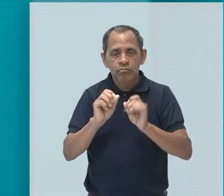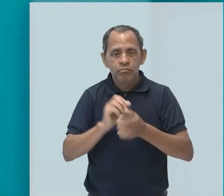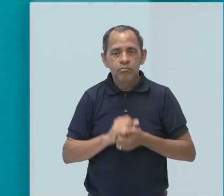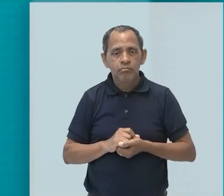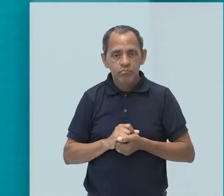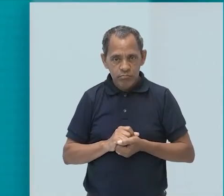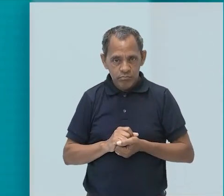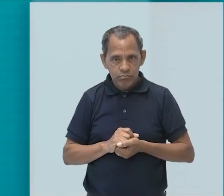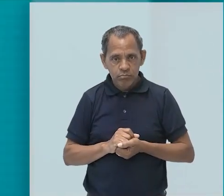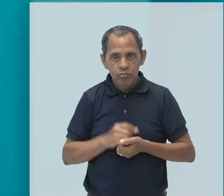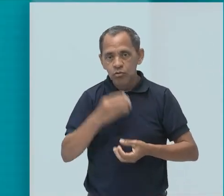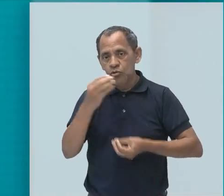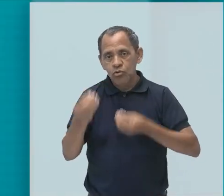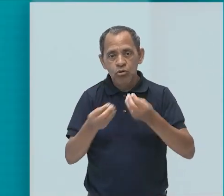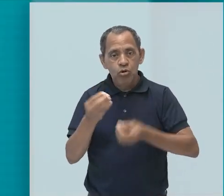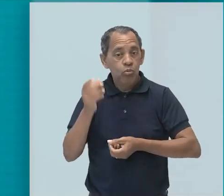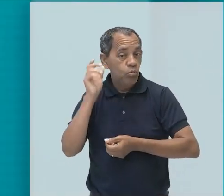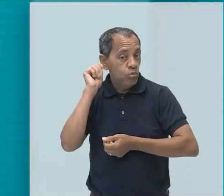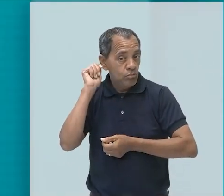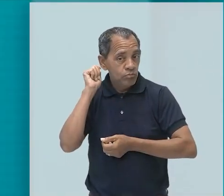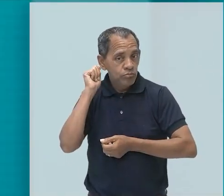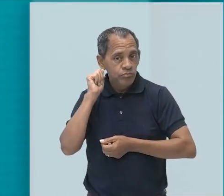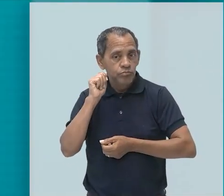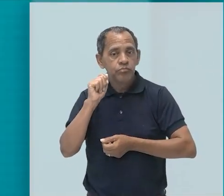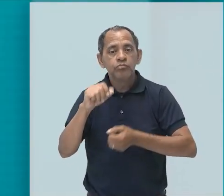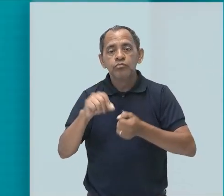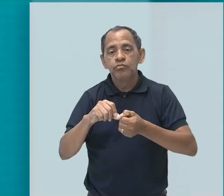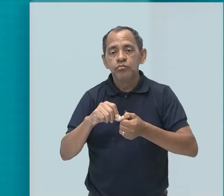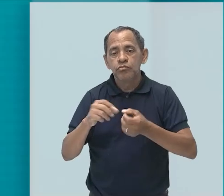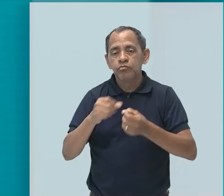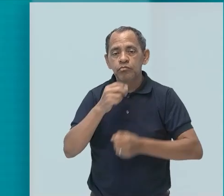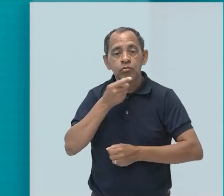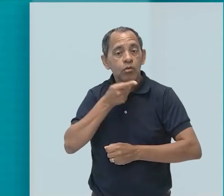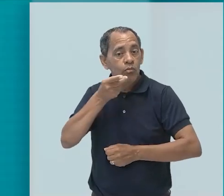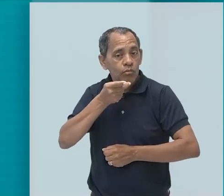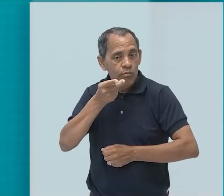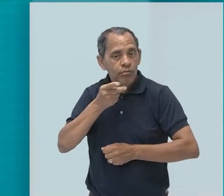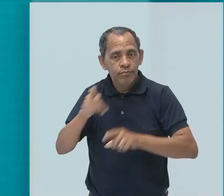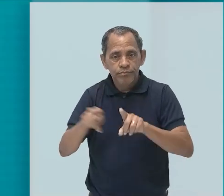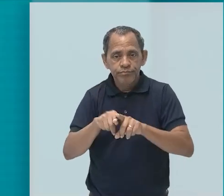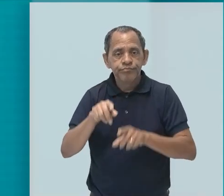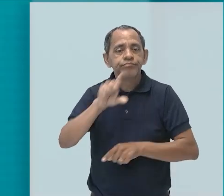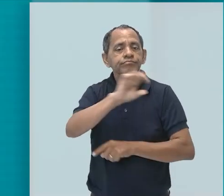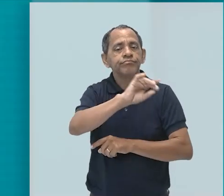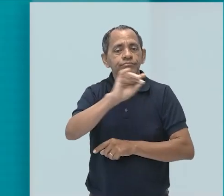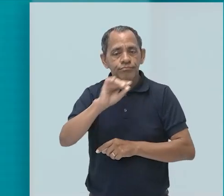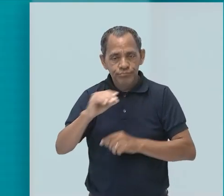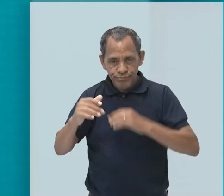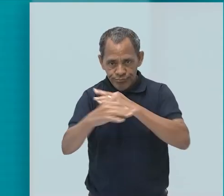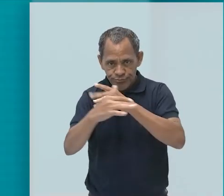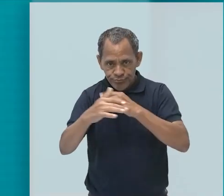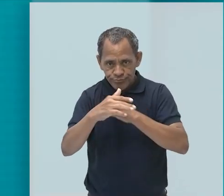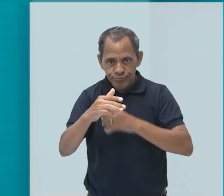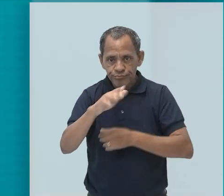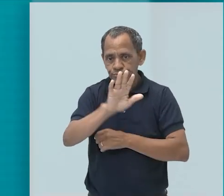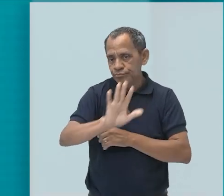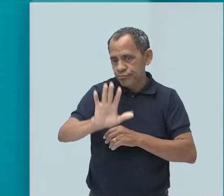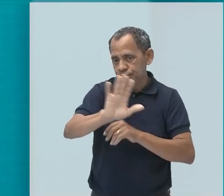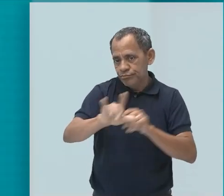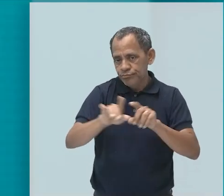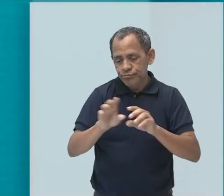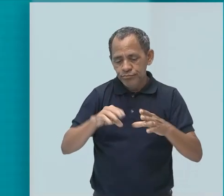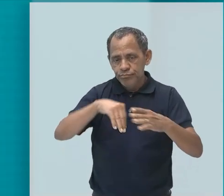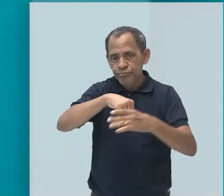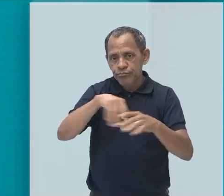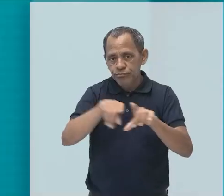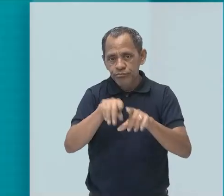como os sons são realizados, né, são pronunciados em cada cidade, em cada região, o conjunto de palavras que